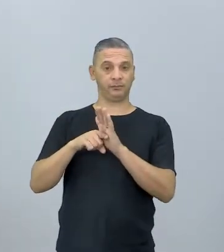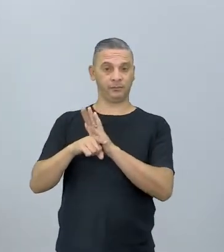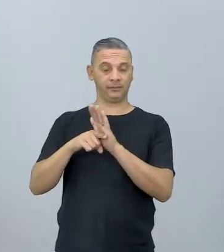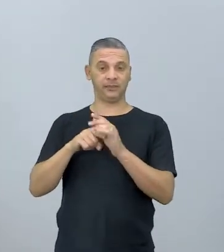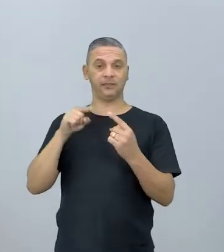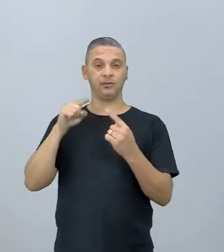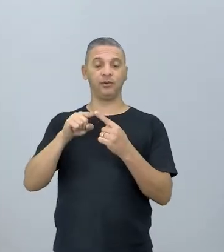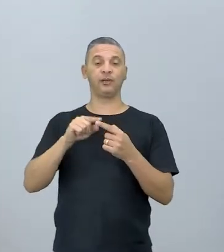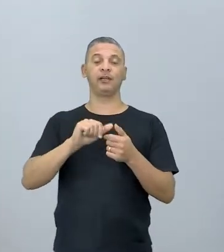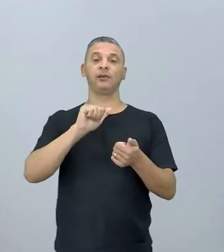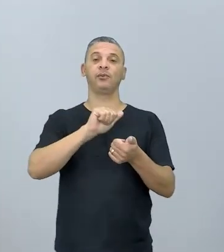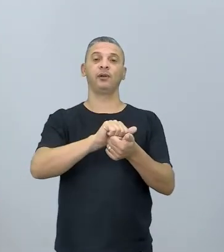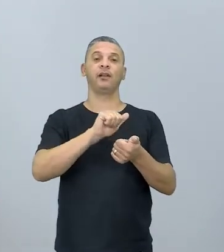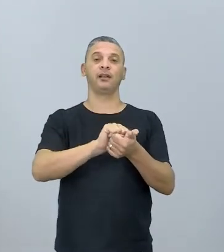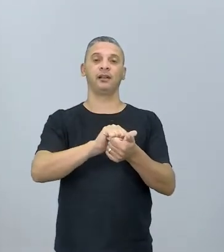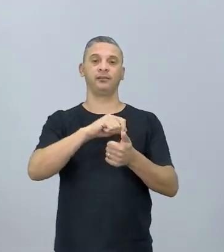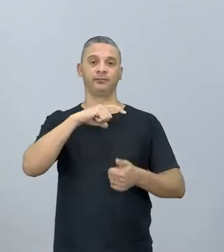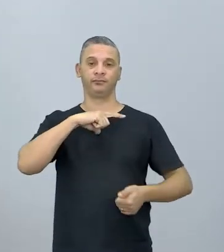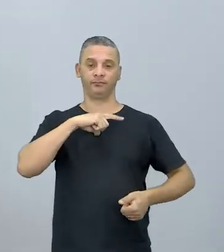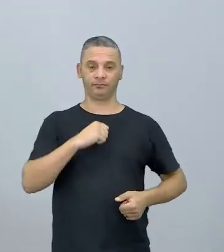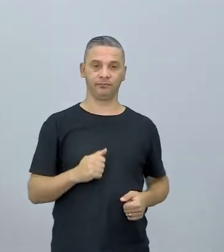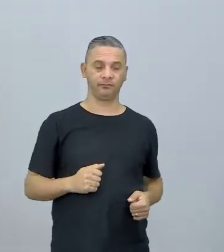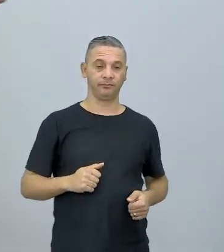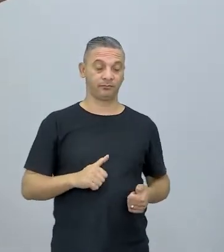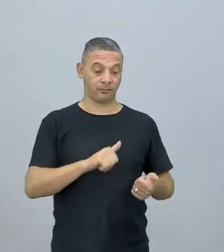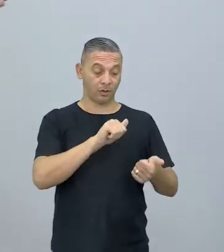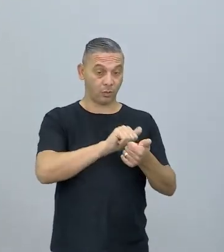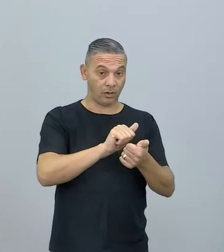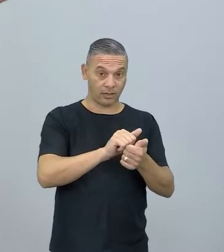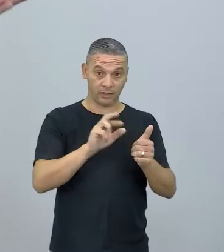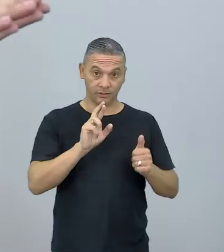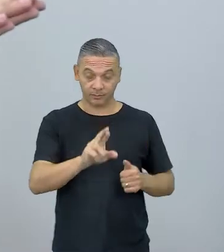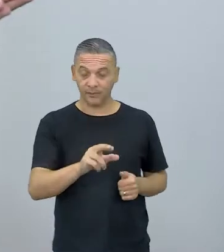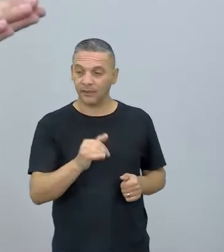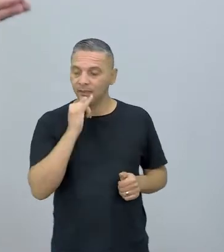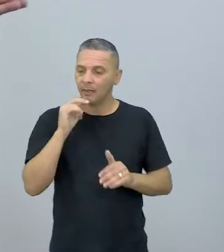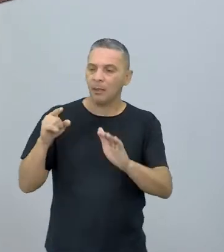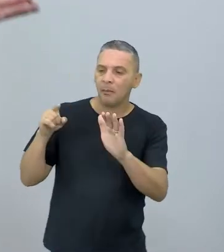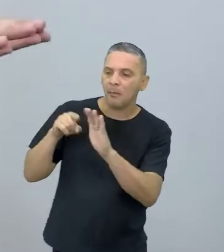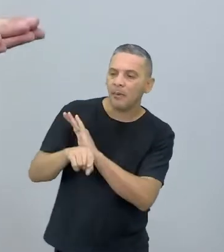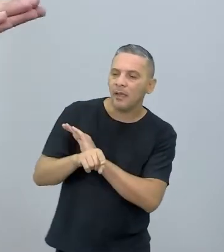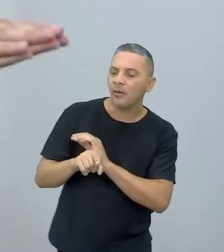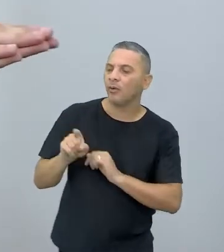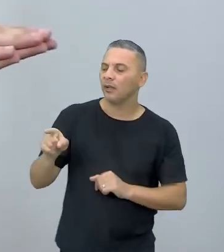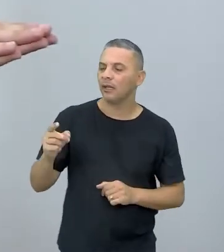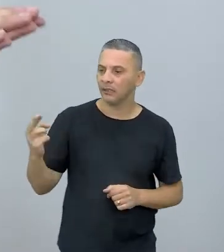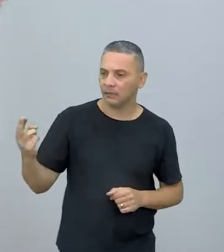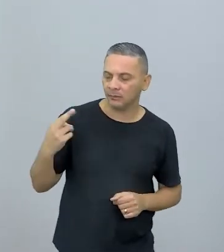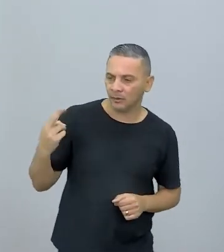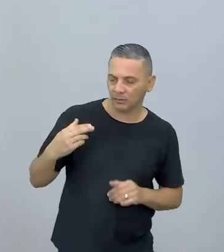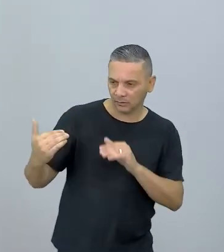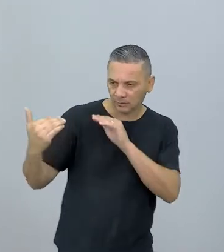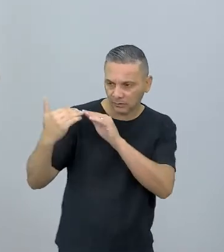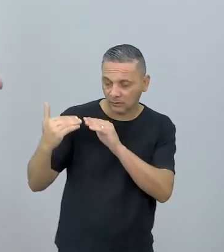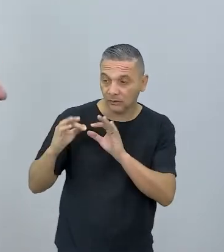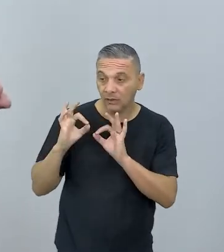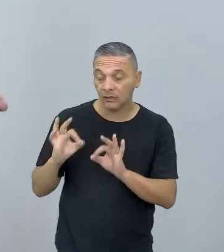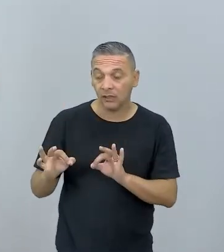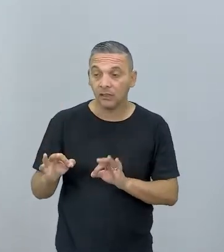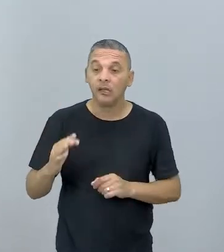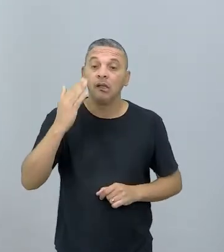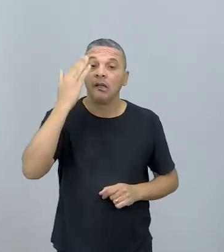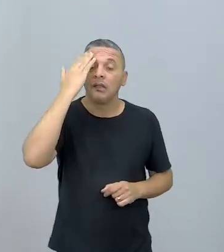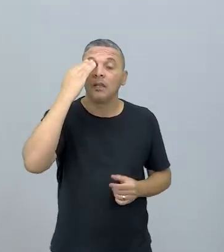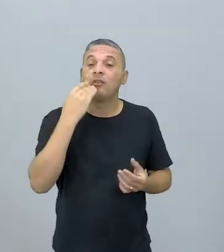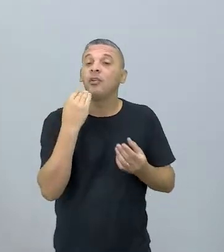pesquisa qualitativa. Então, já que respondeu uma pergunta, elas pensam, elas vão dar respostas coerentes, vamos entender então